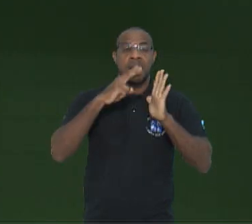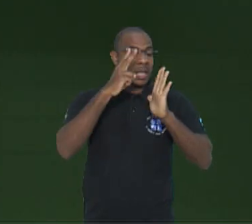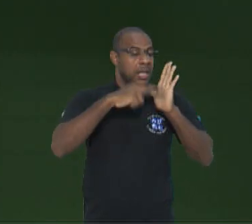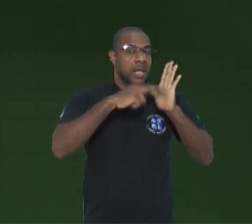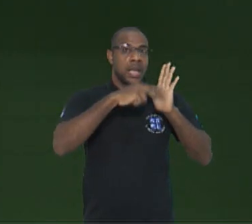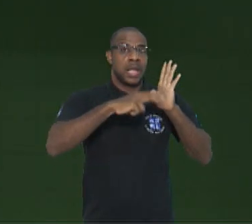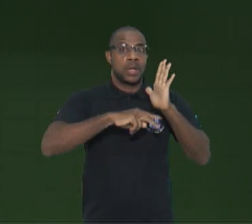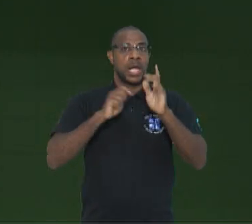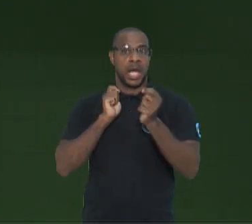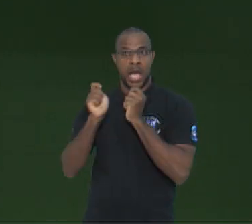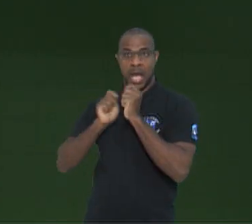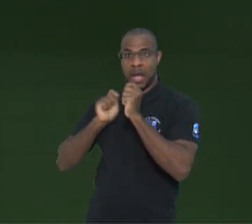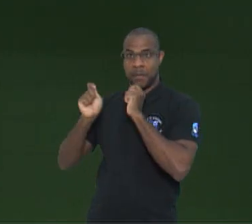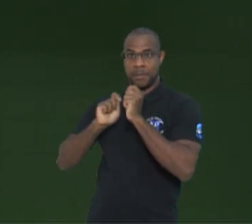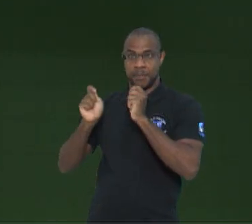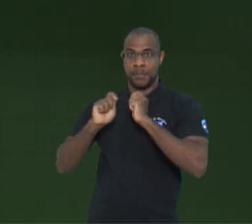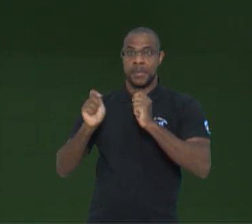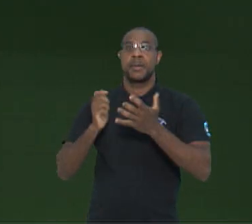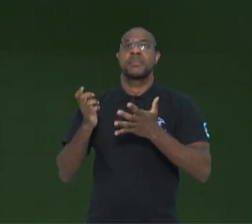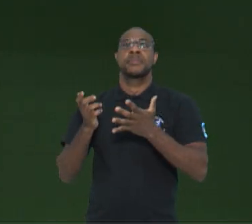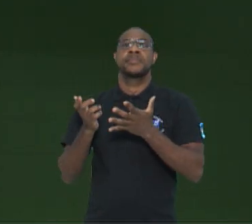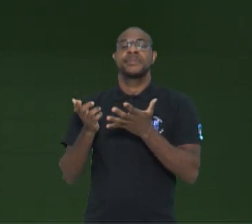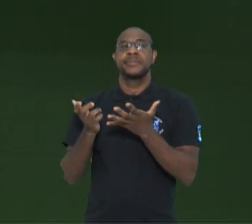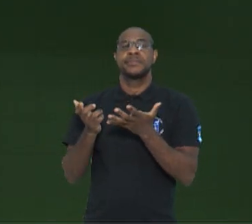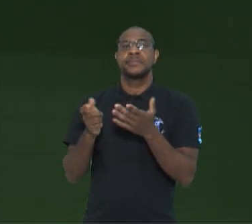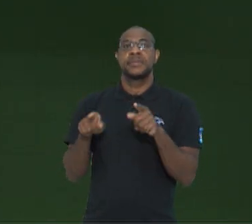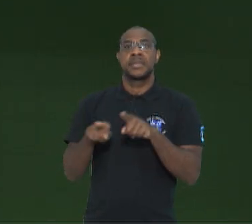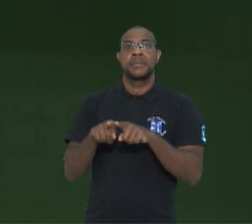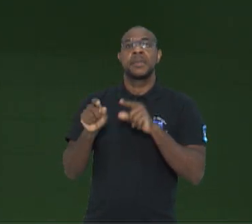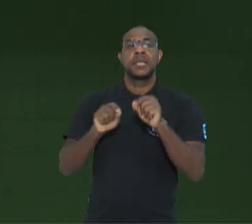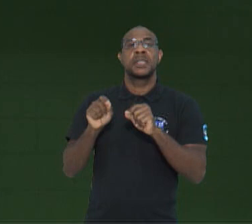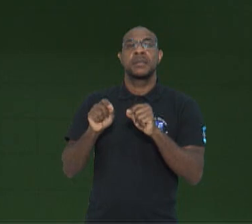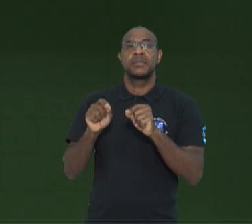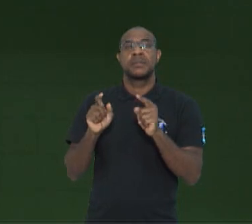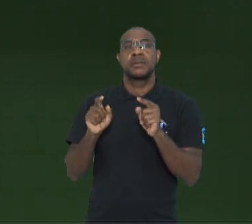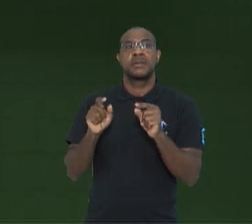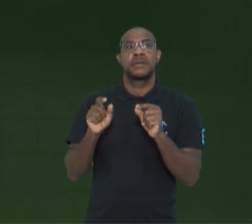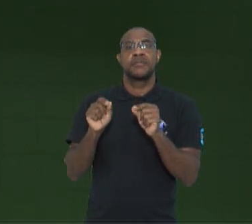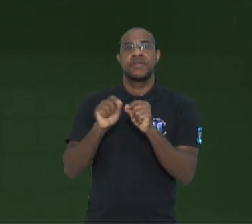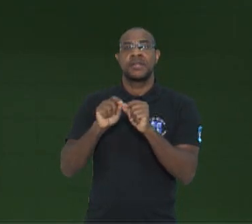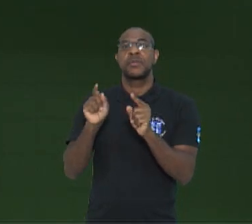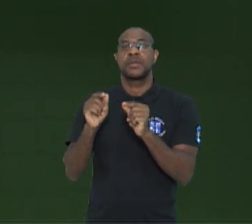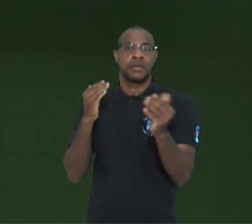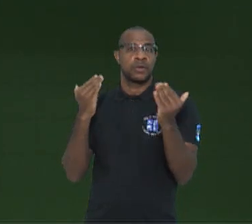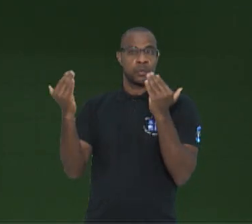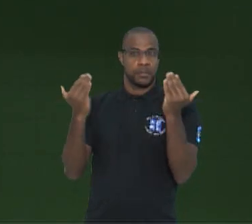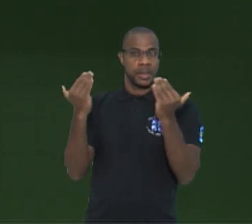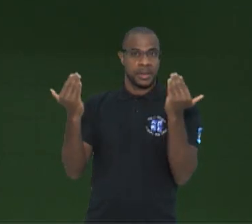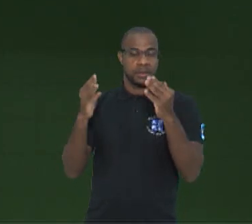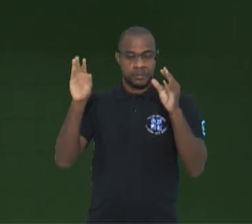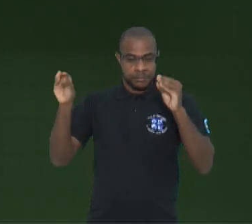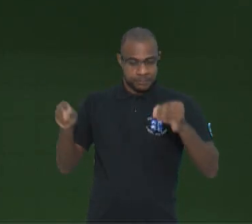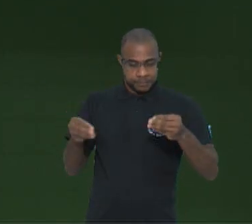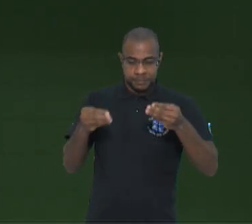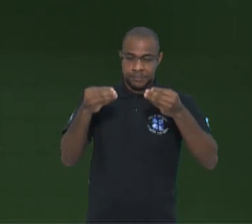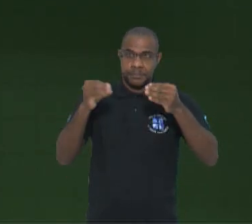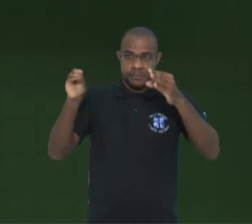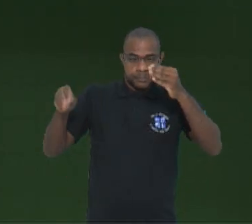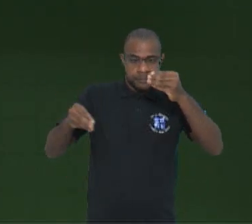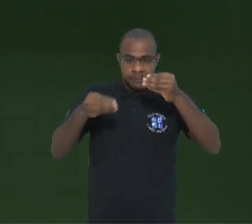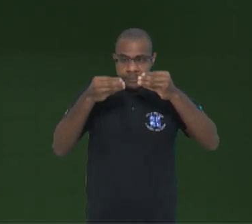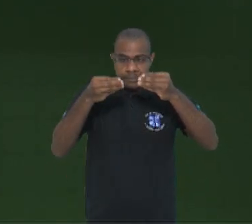uma reportagem, né, e fazendo aí essa abordagem dela de uma forma